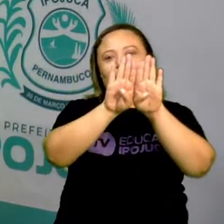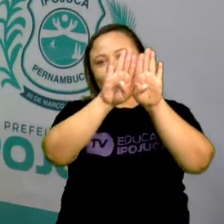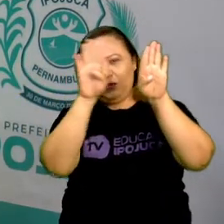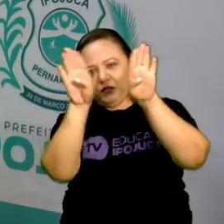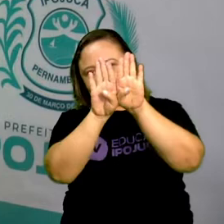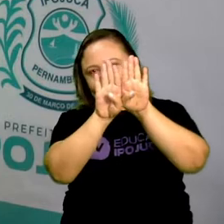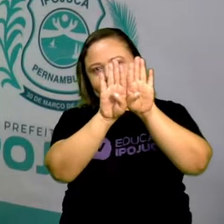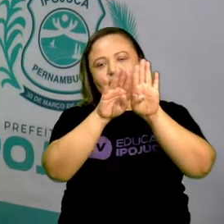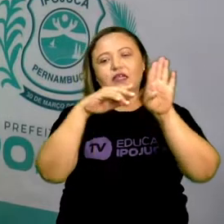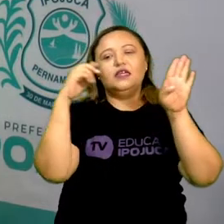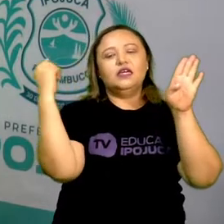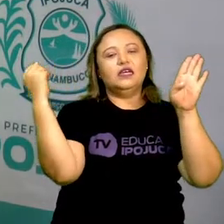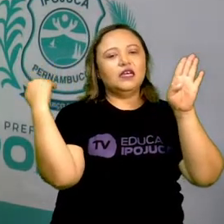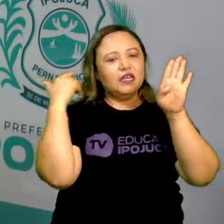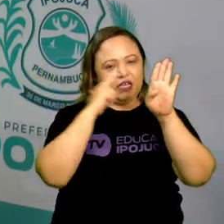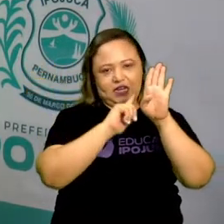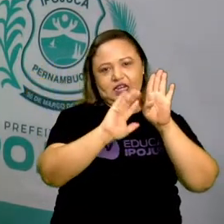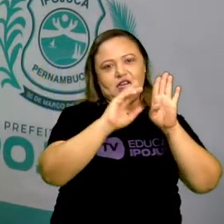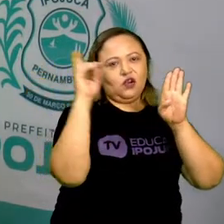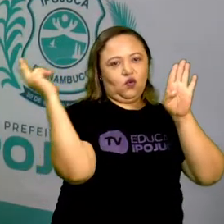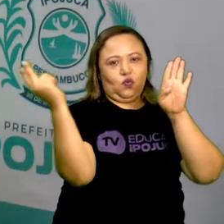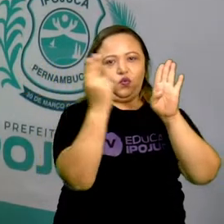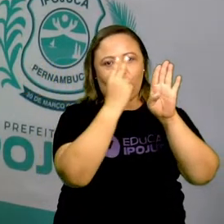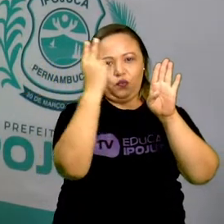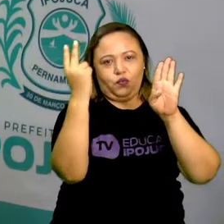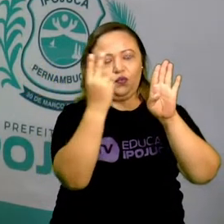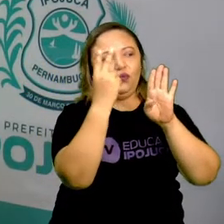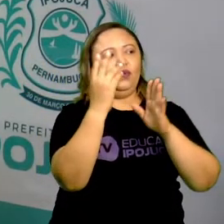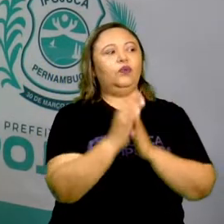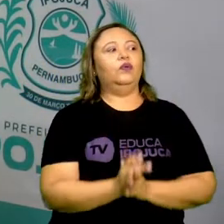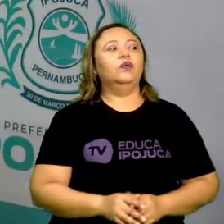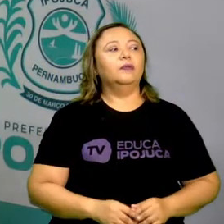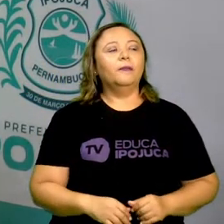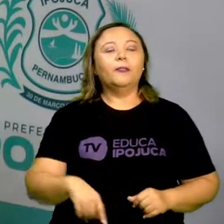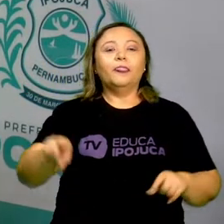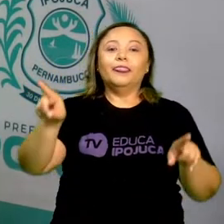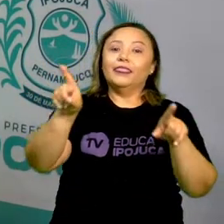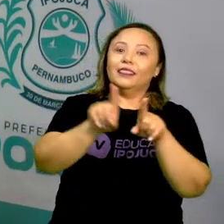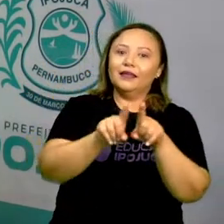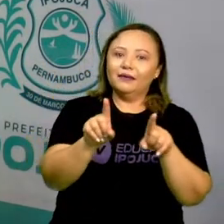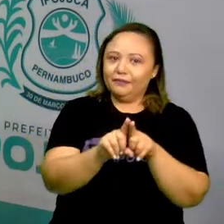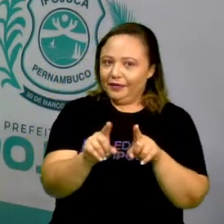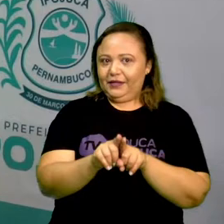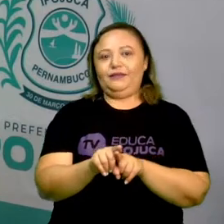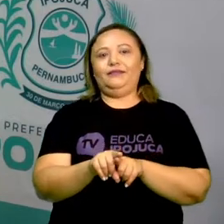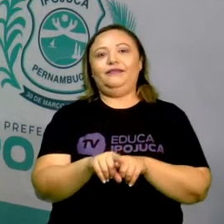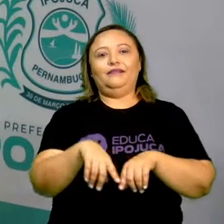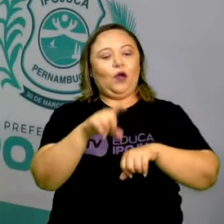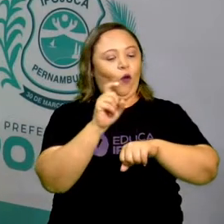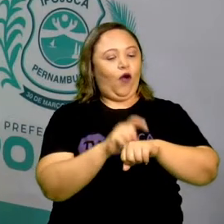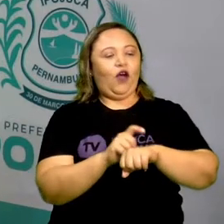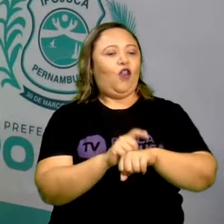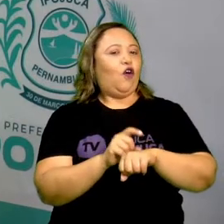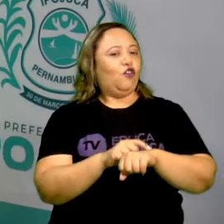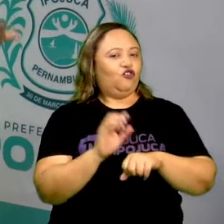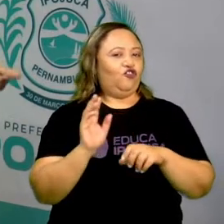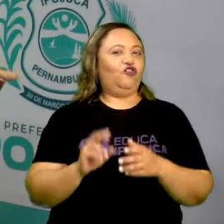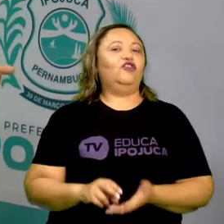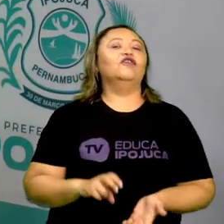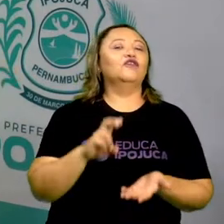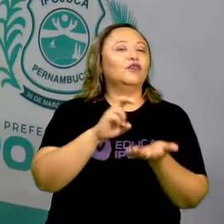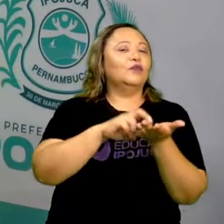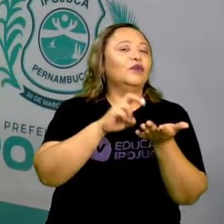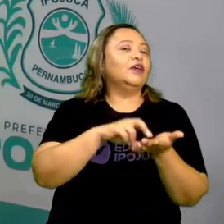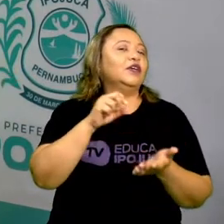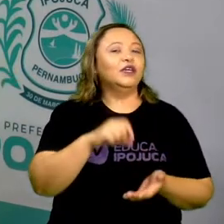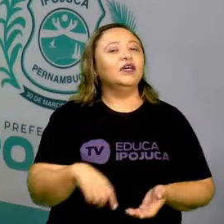natural. Olha aqui o nosso relógiozinho da manhã, que é um som natural que é muito elegante, né? Isso,